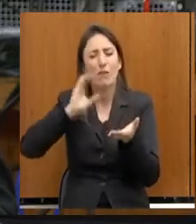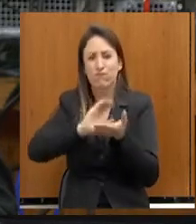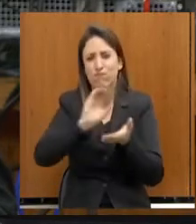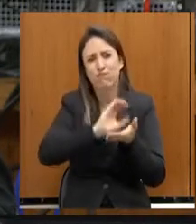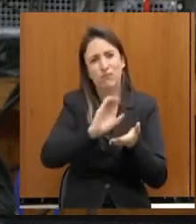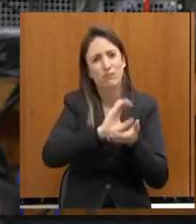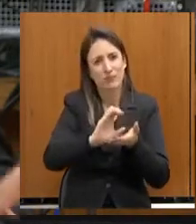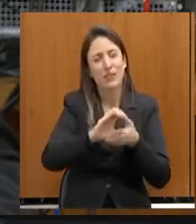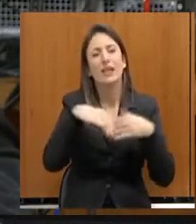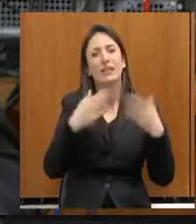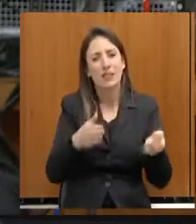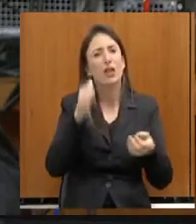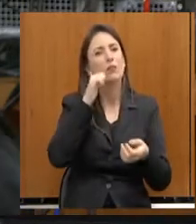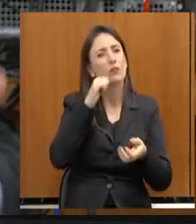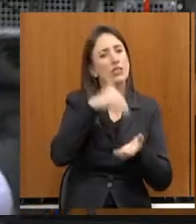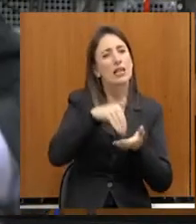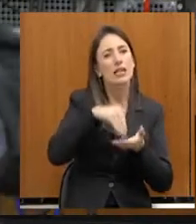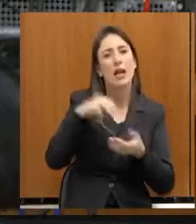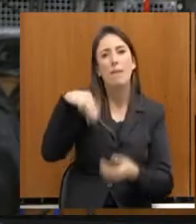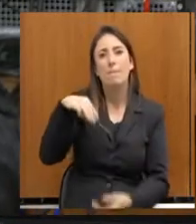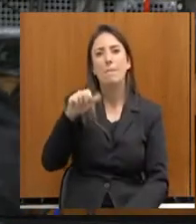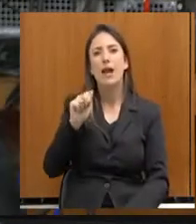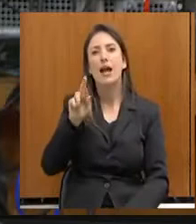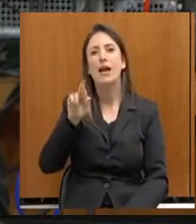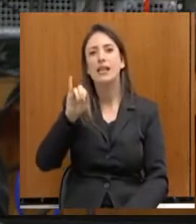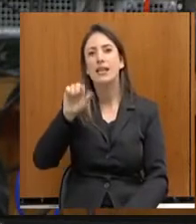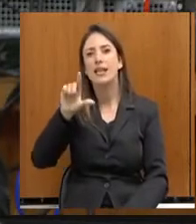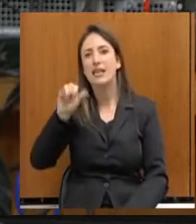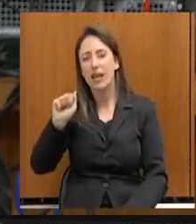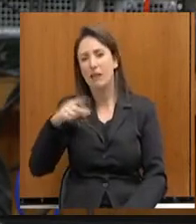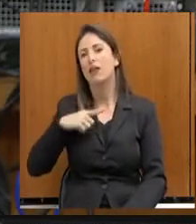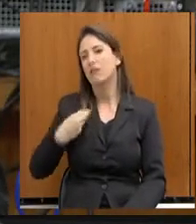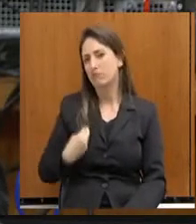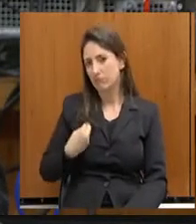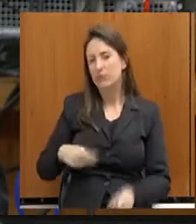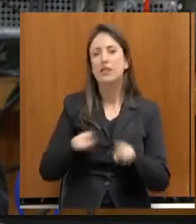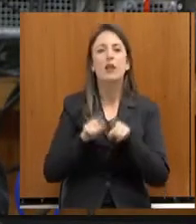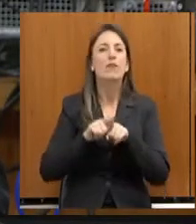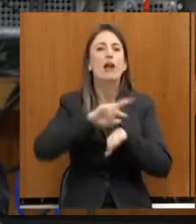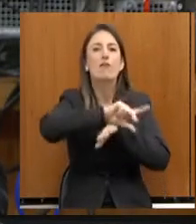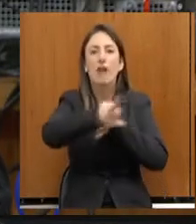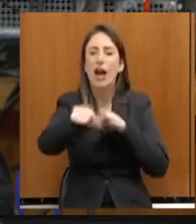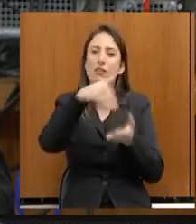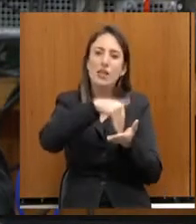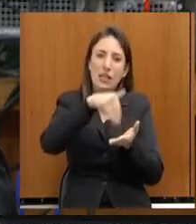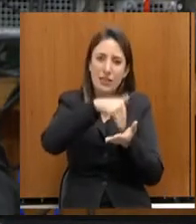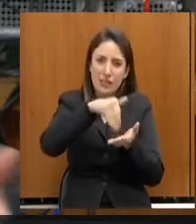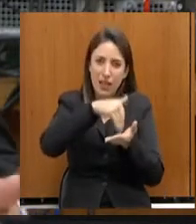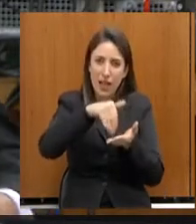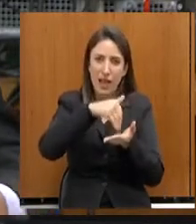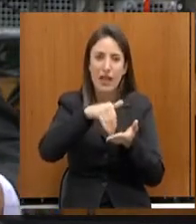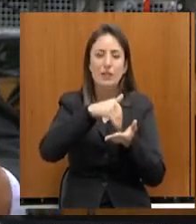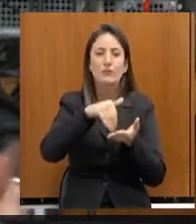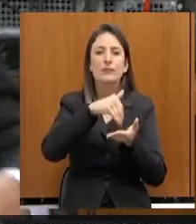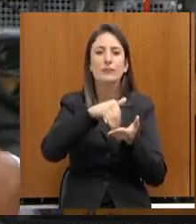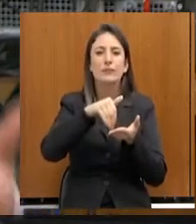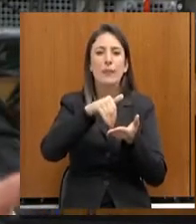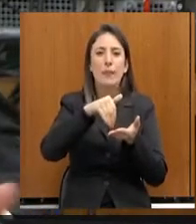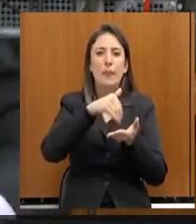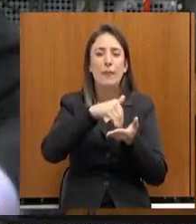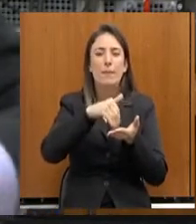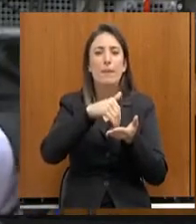participação da secretaria Marília tá dentre eles está a participação de demais secretários Justamente que onde não chega